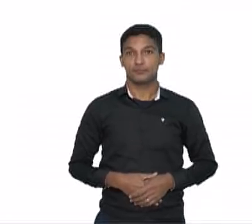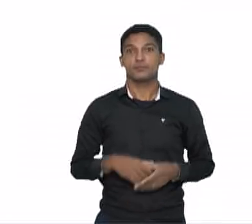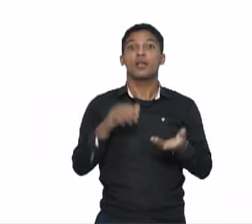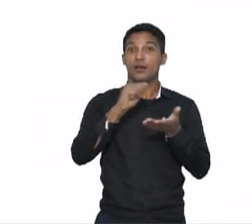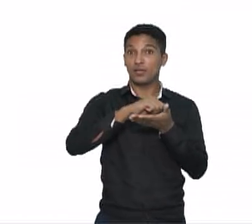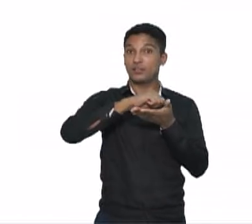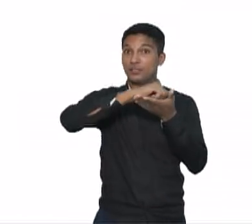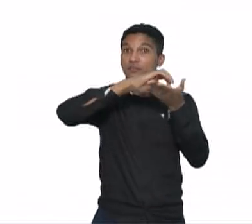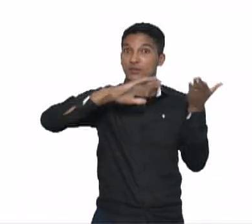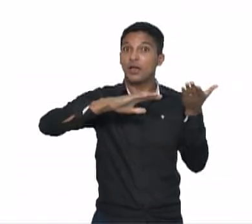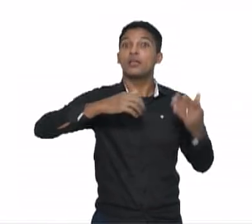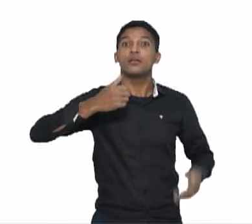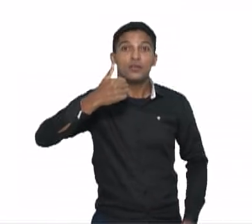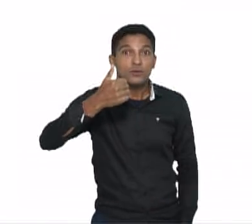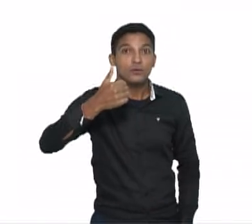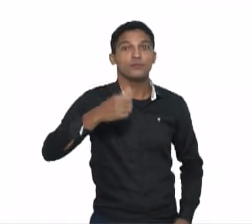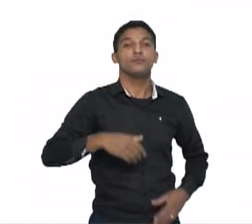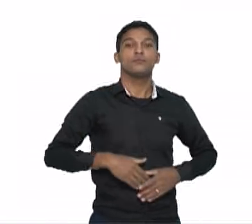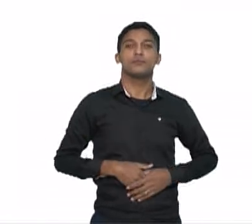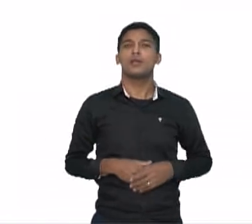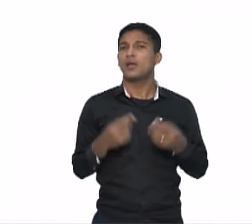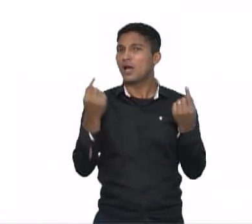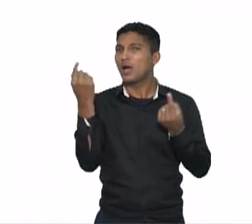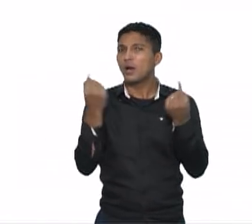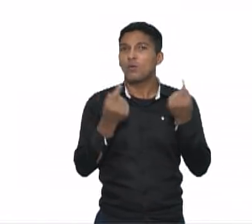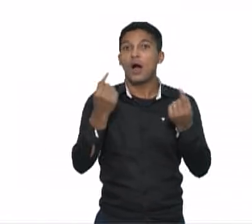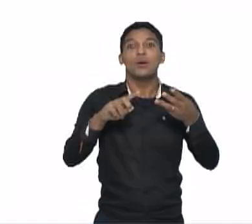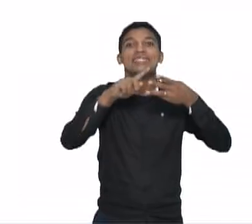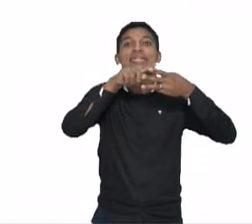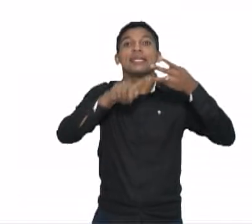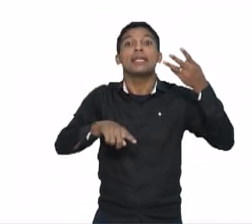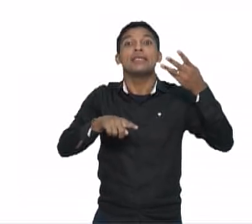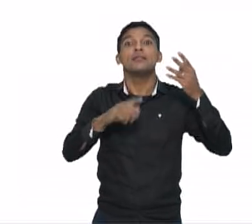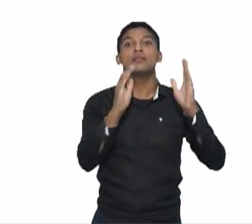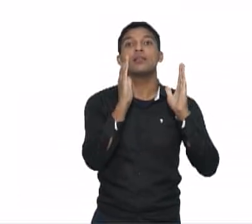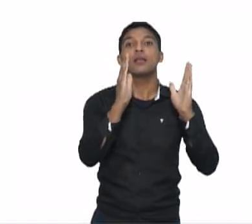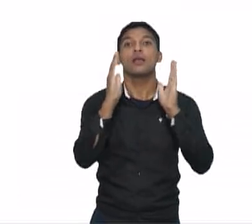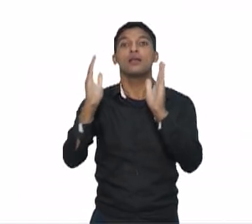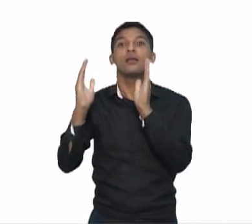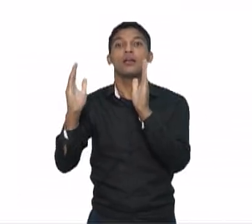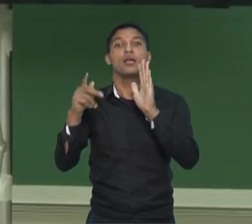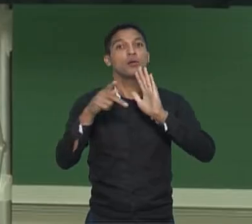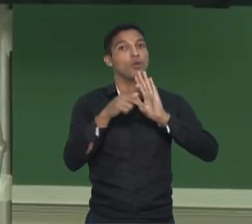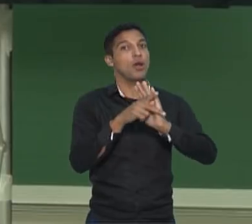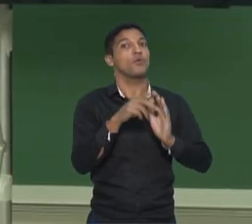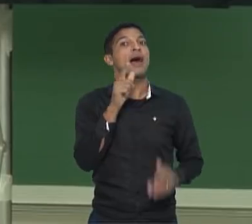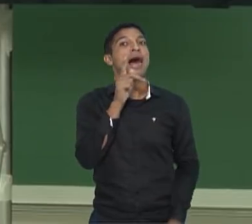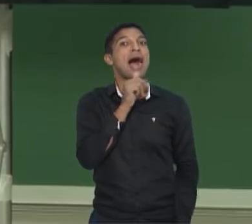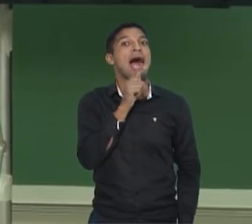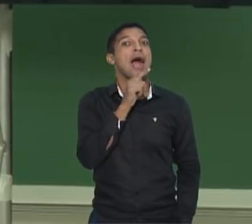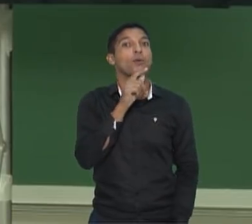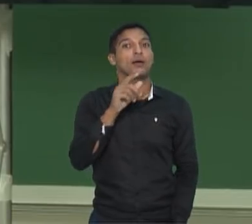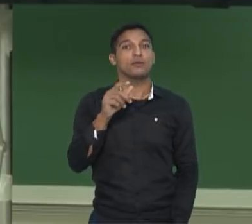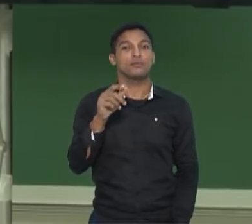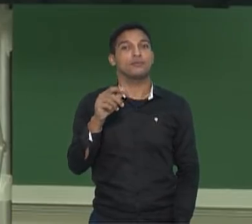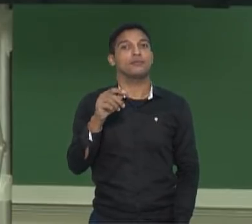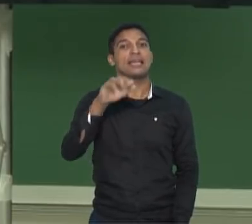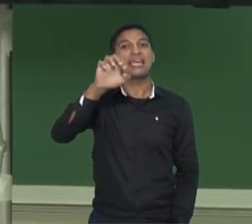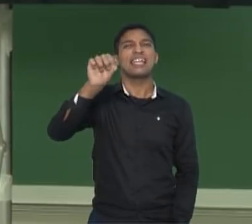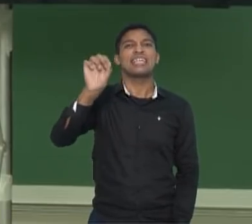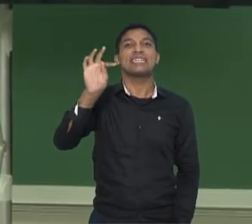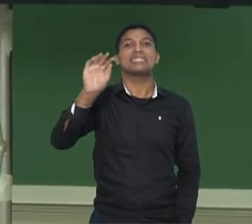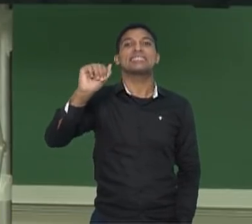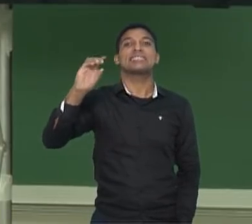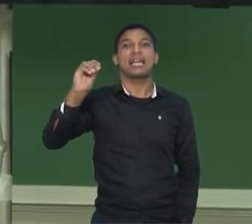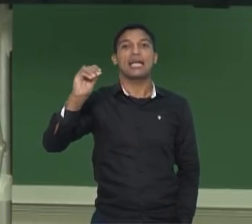Exercício 1. Quais são os 3 estados físicos da água? Então, a água ela vai se encontrar em quais